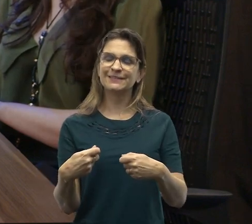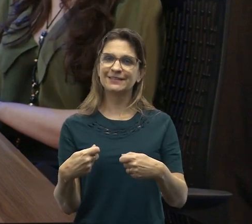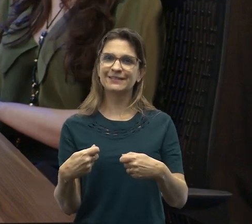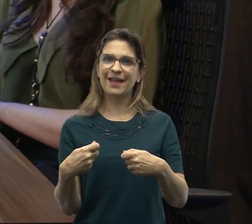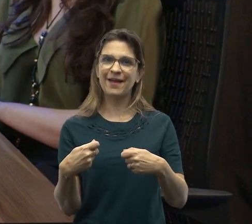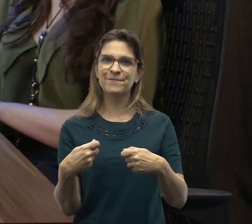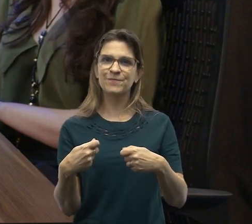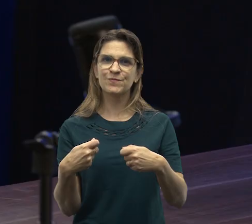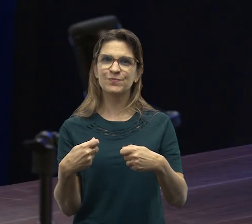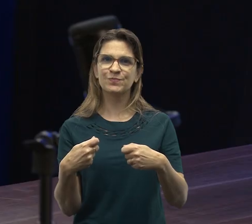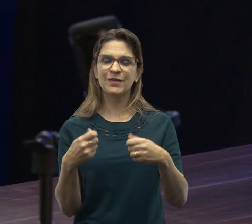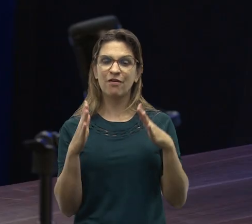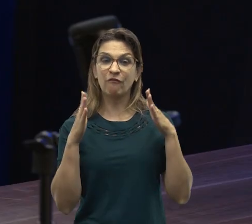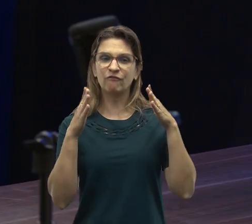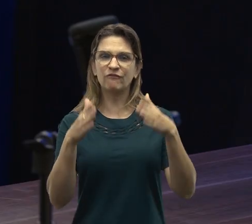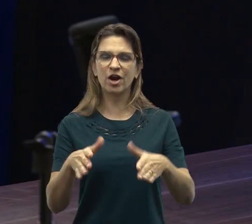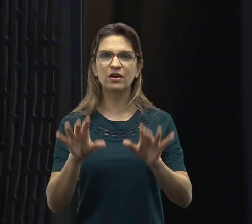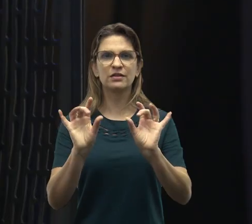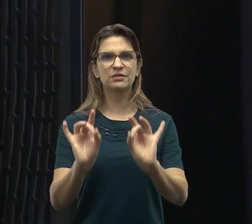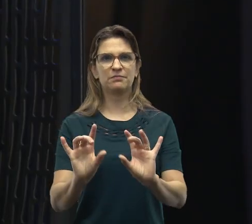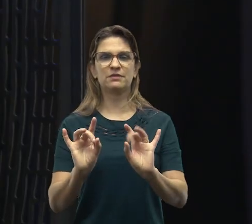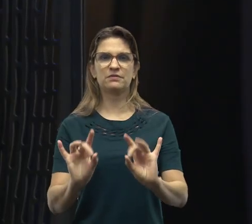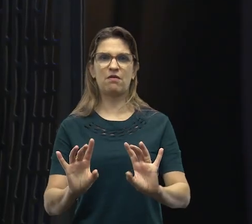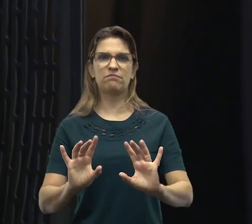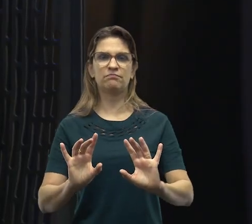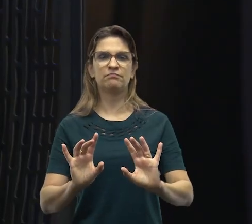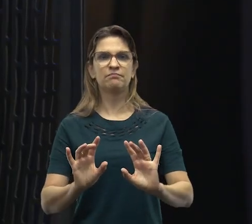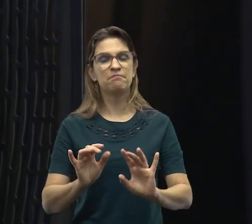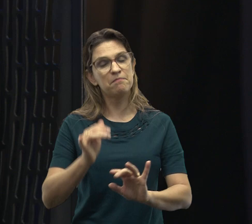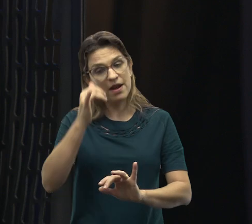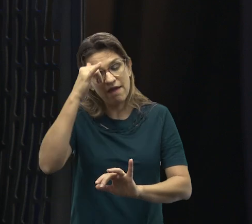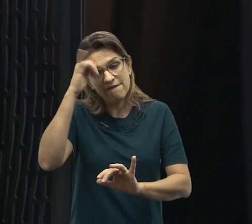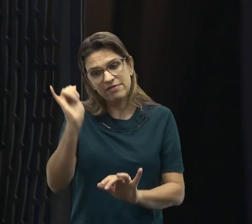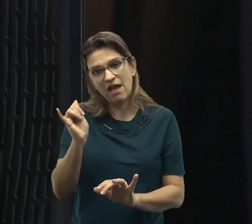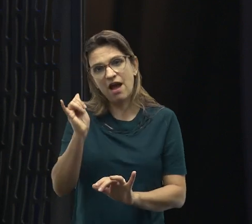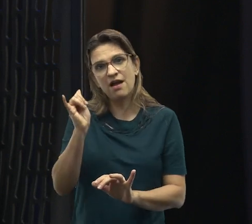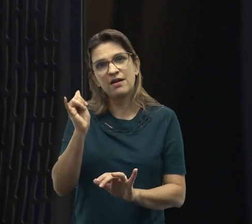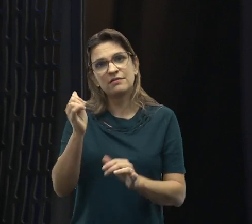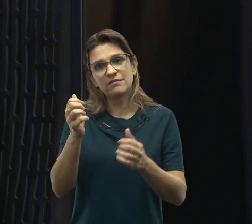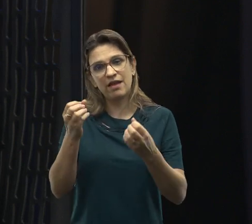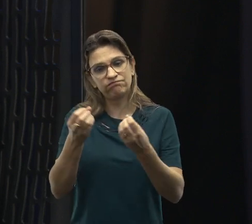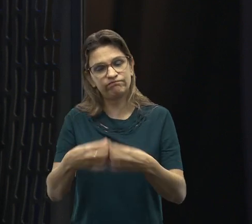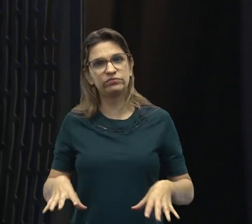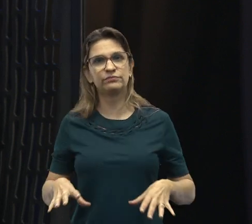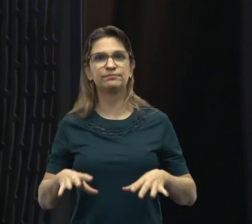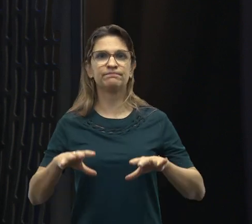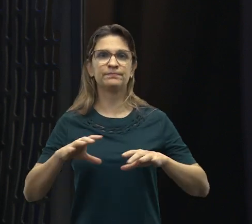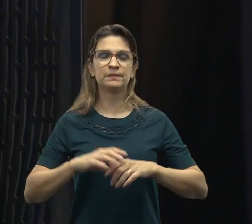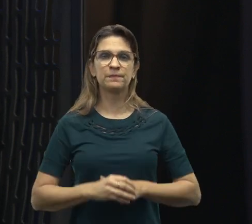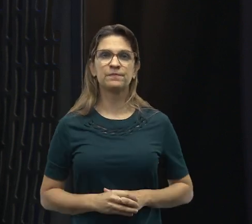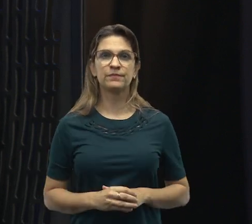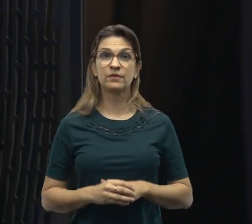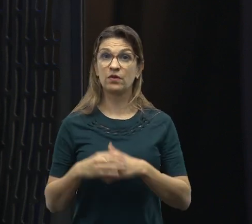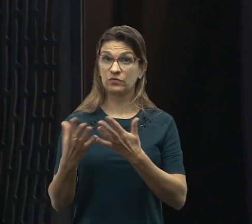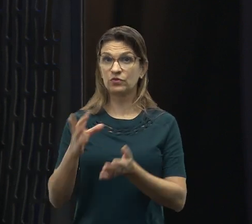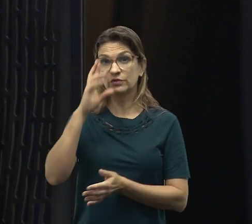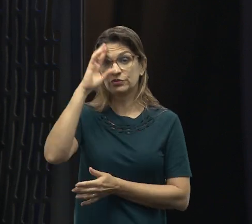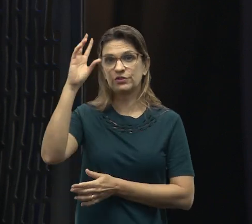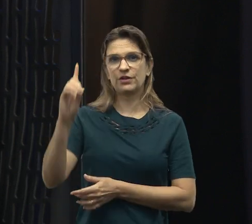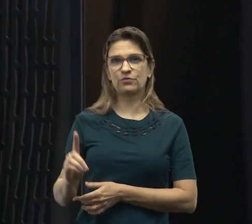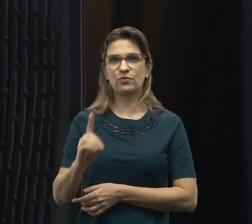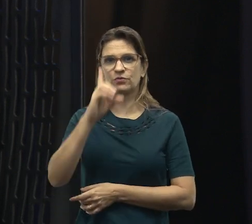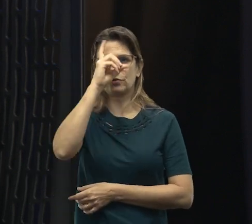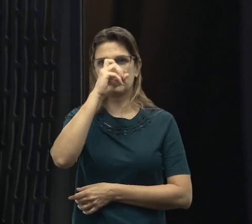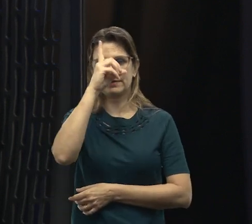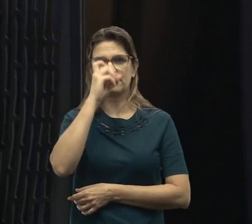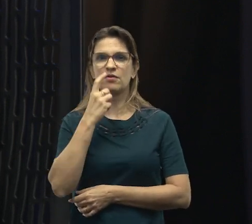está vendo isso piorar a cada ano. Vereador, você inclusive foi diretor do Hospital Regional Rosa Pedrocian. O que você traz também,